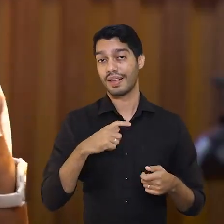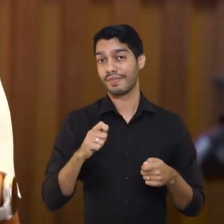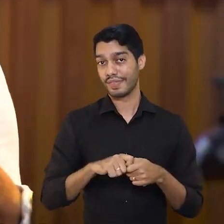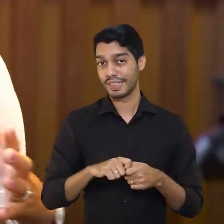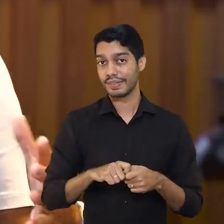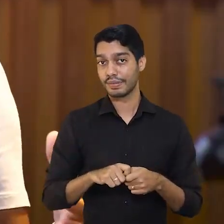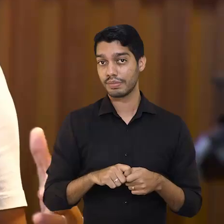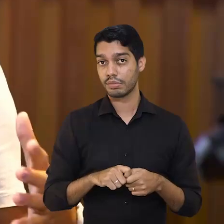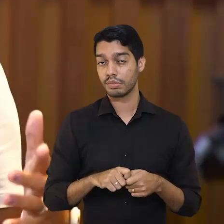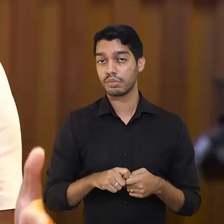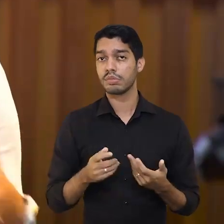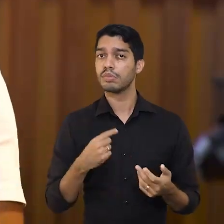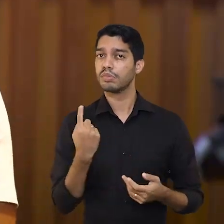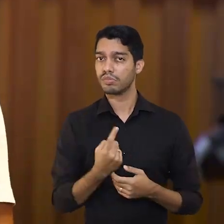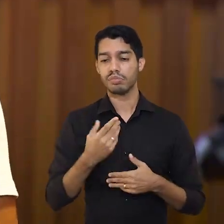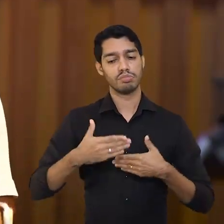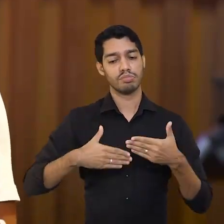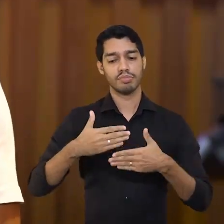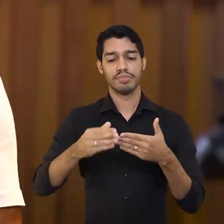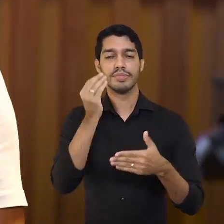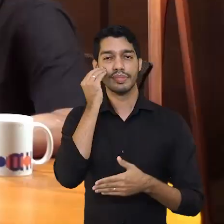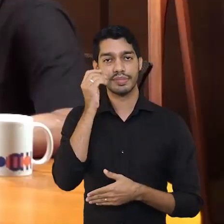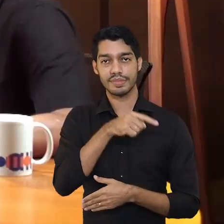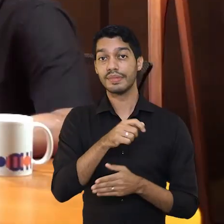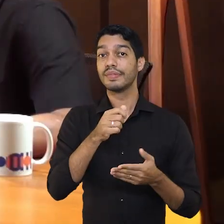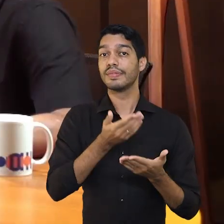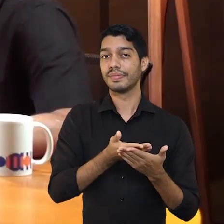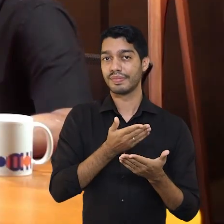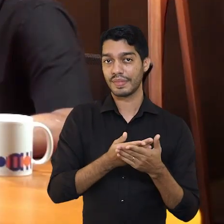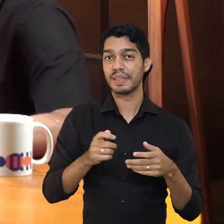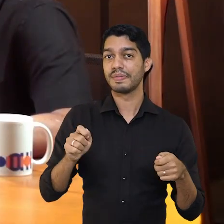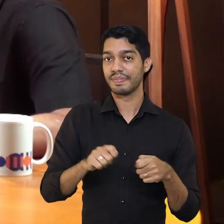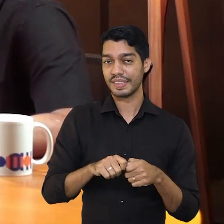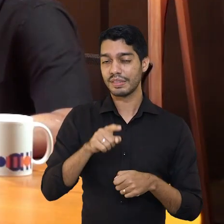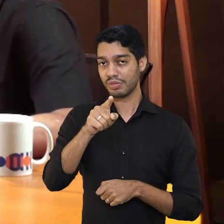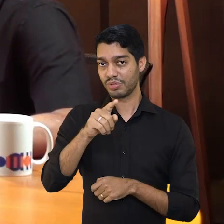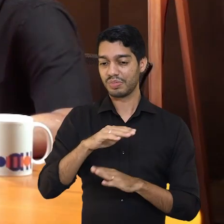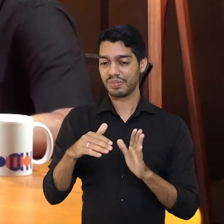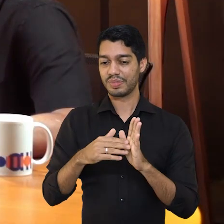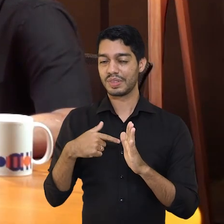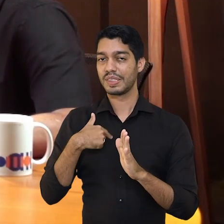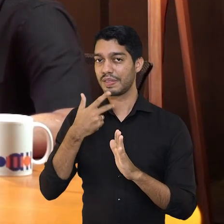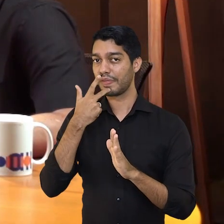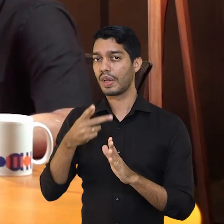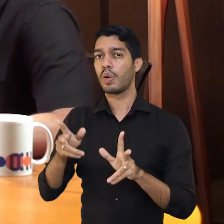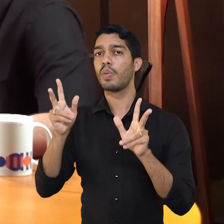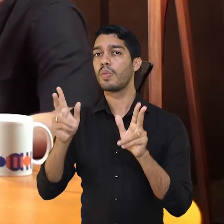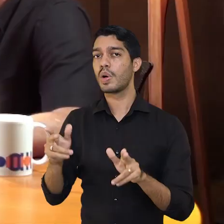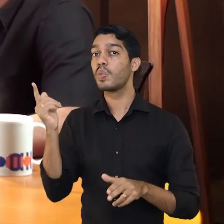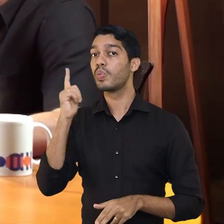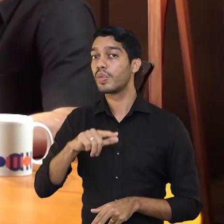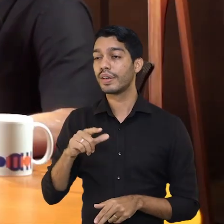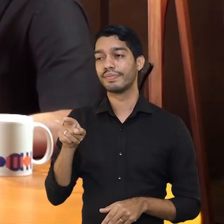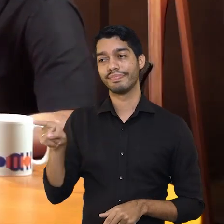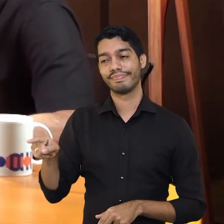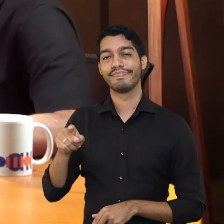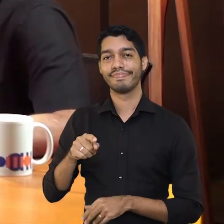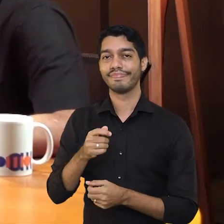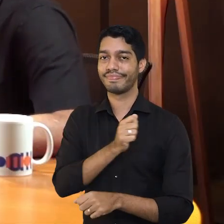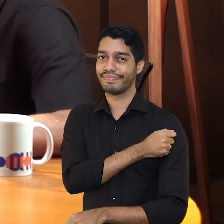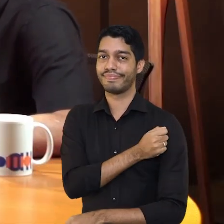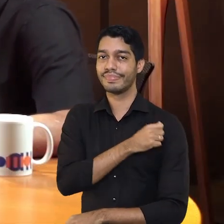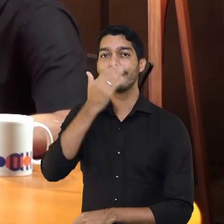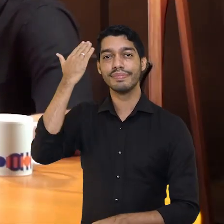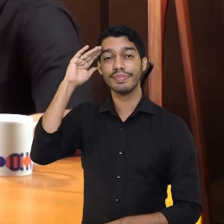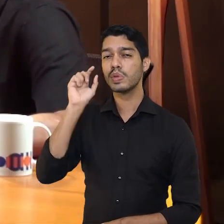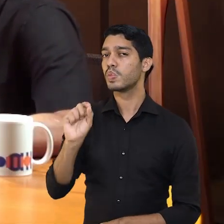pouco desse processo que a gente tenta replicar nas aulas, e eu acho que tudo isso que você falou nasce quando o aluno realmente entende o que é a IA, e que